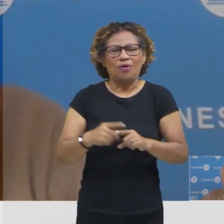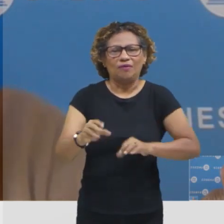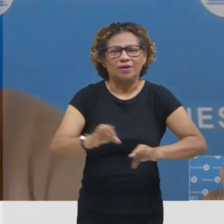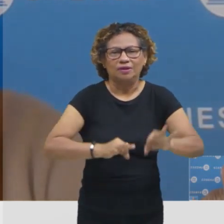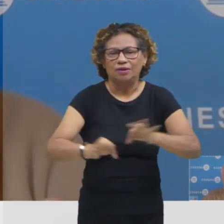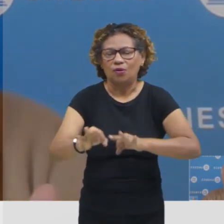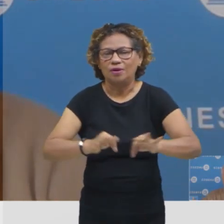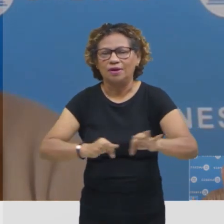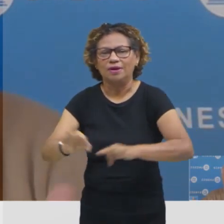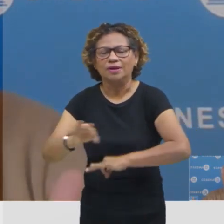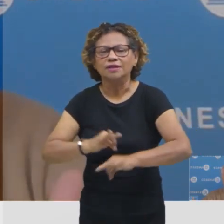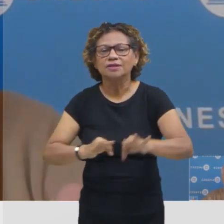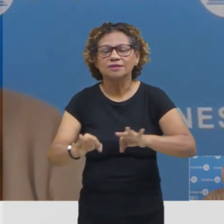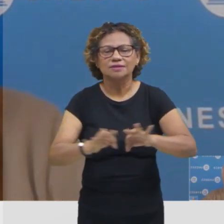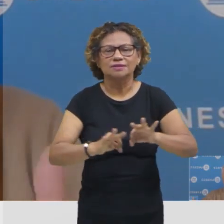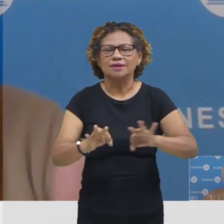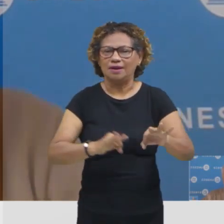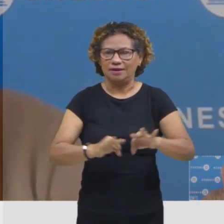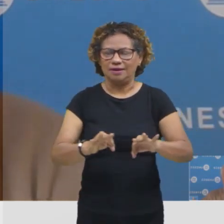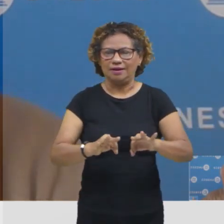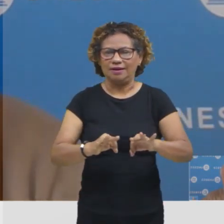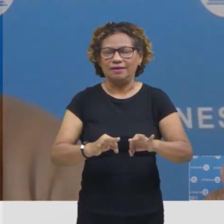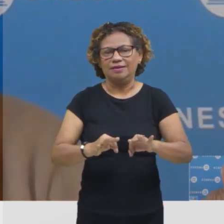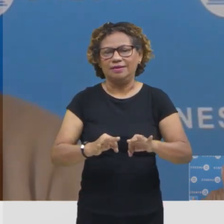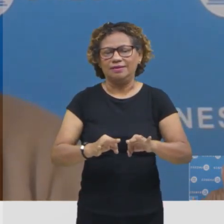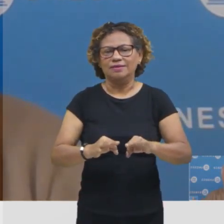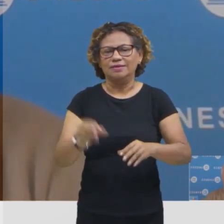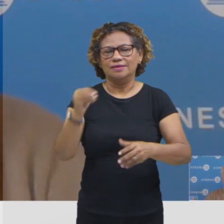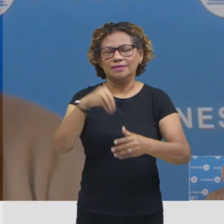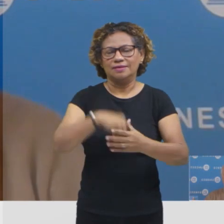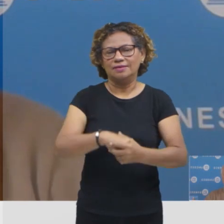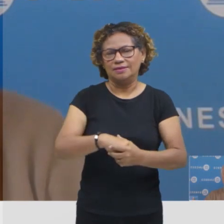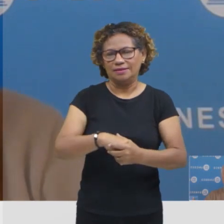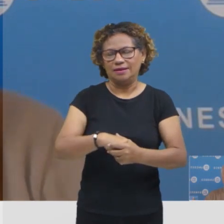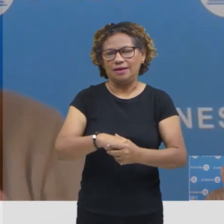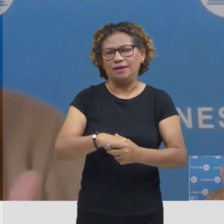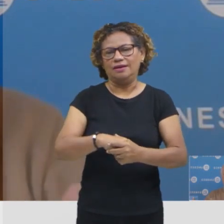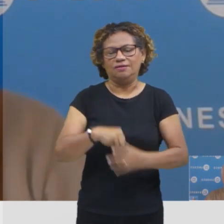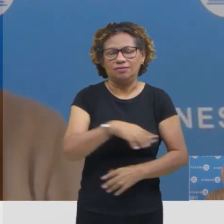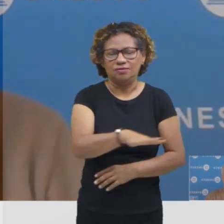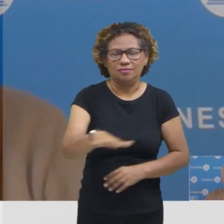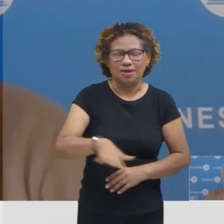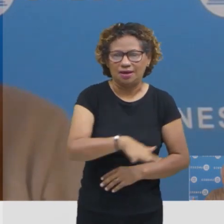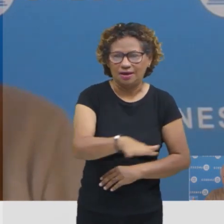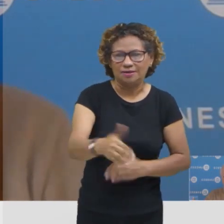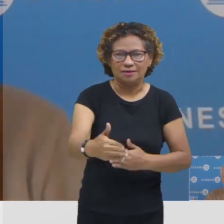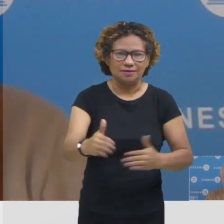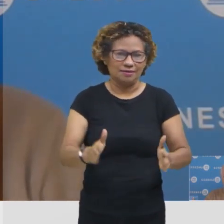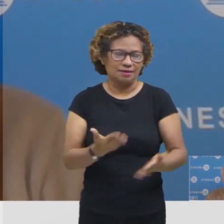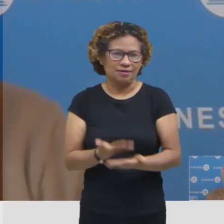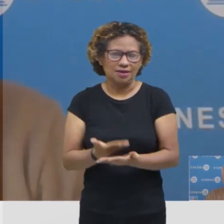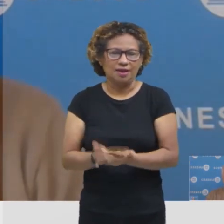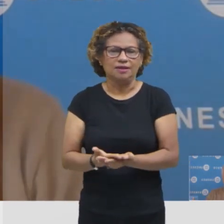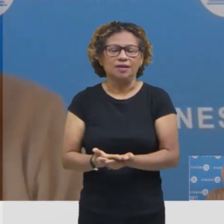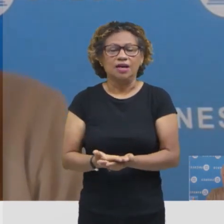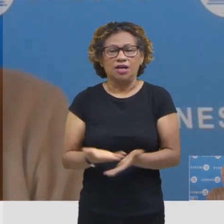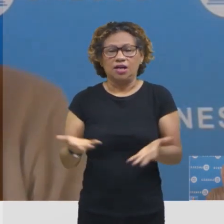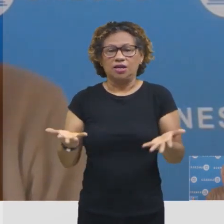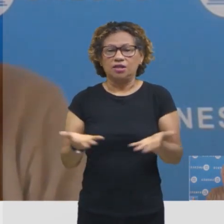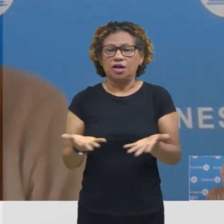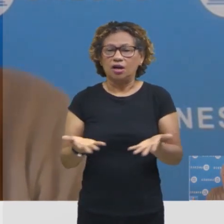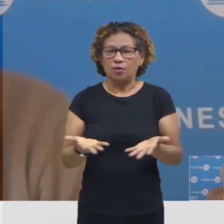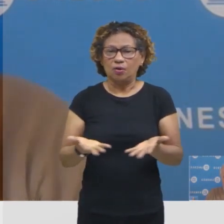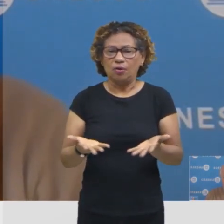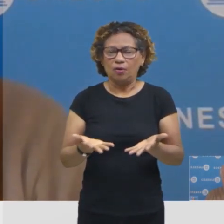suas lições normais, dentro do espaço da sala de aula, vai dar agora lugar a um professor que tem que